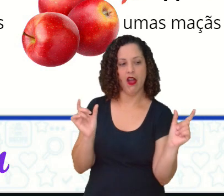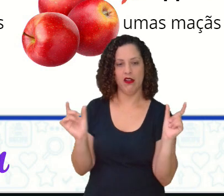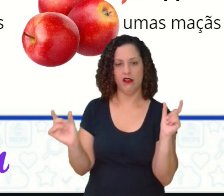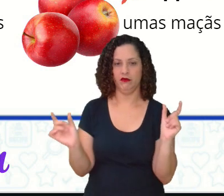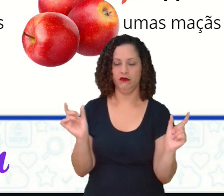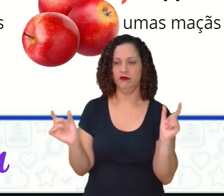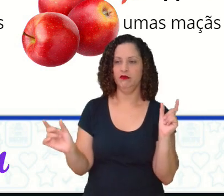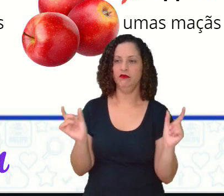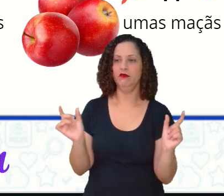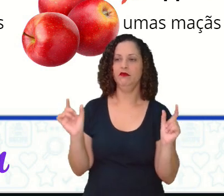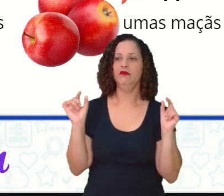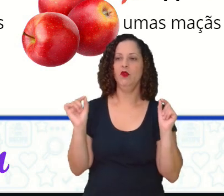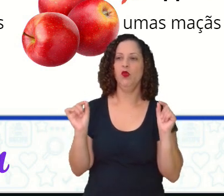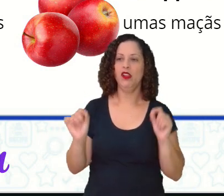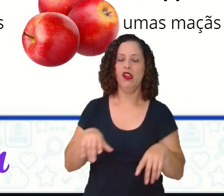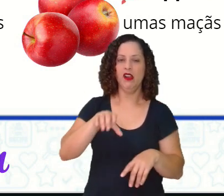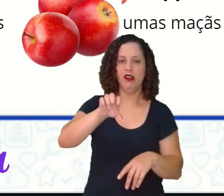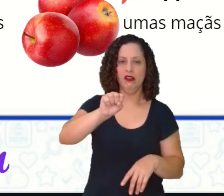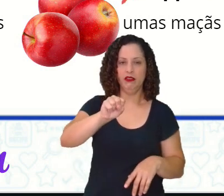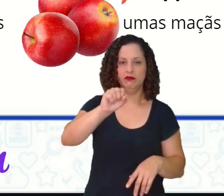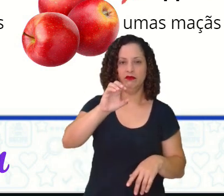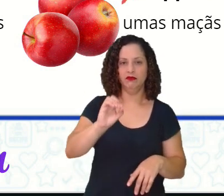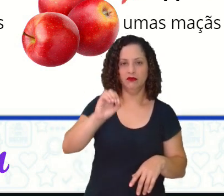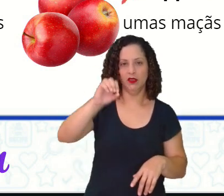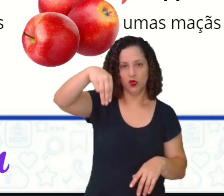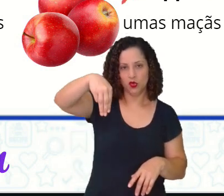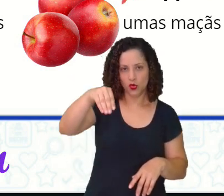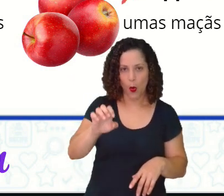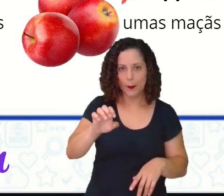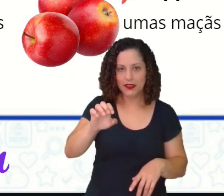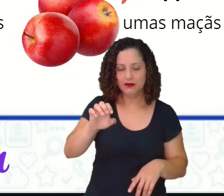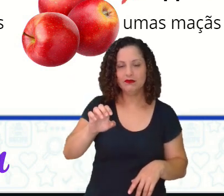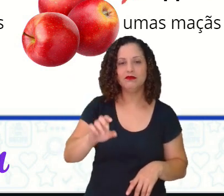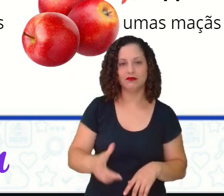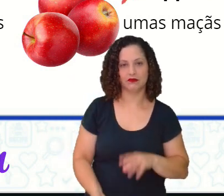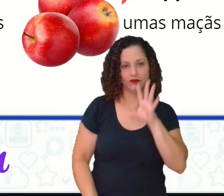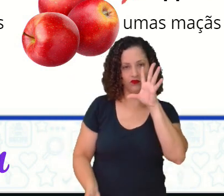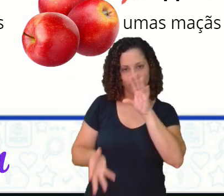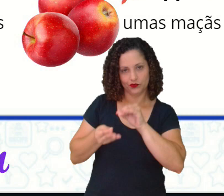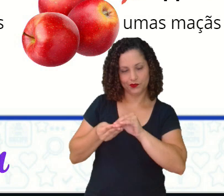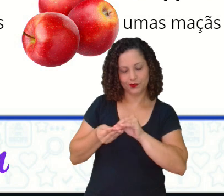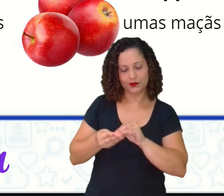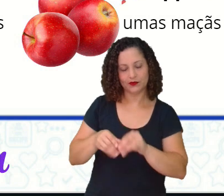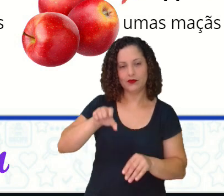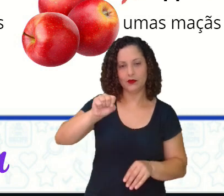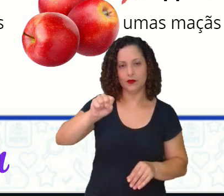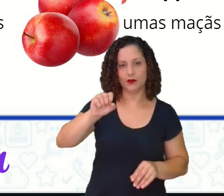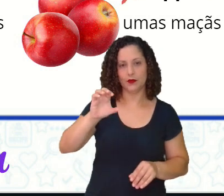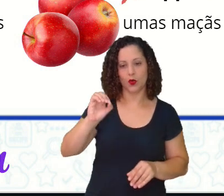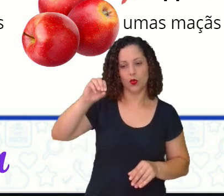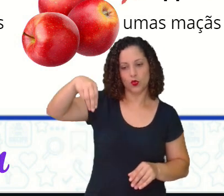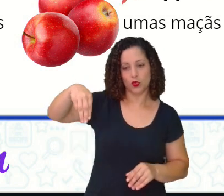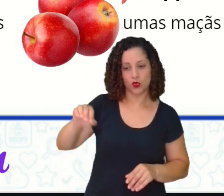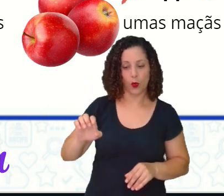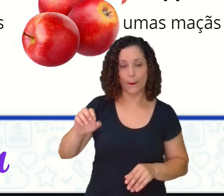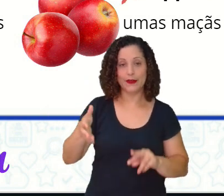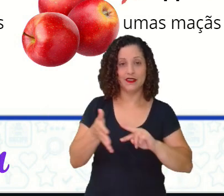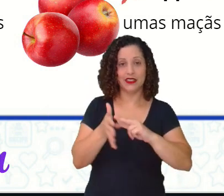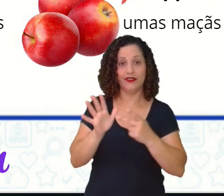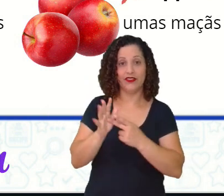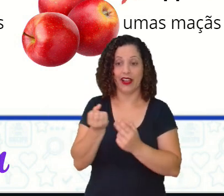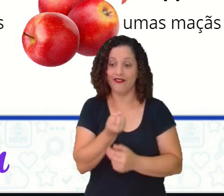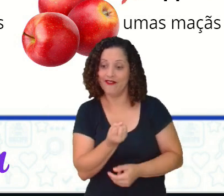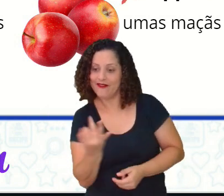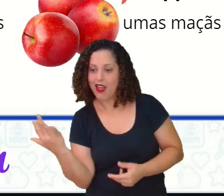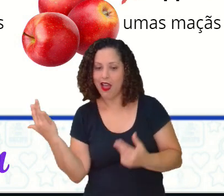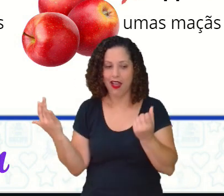tá? Que é um quantificador. A gente fala em inglês que é um quantificador. O some vai significar algum,